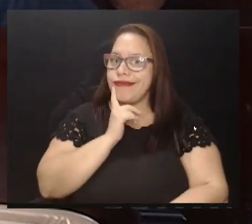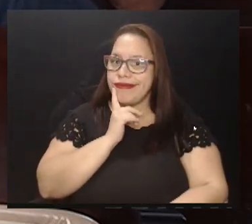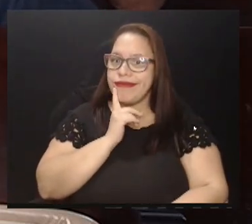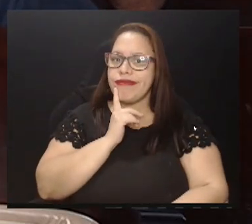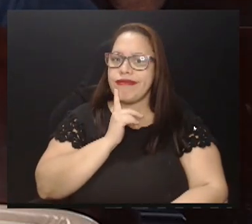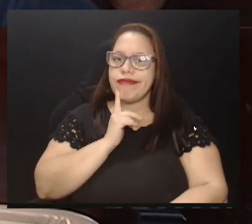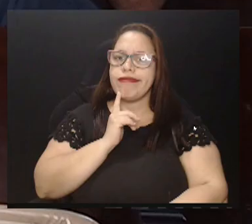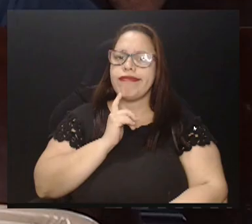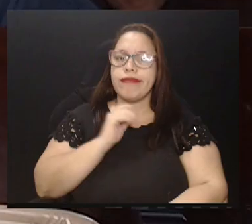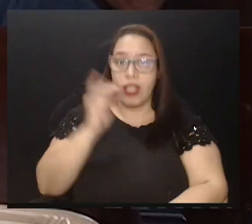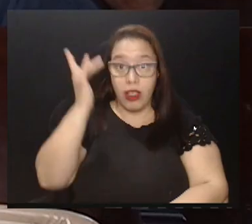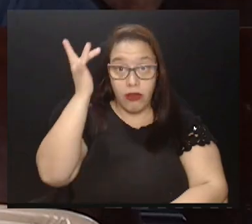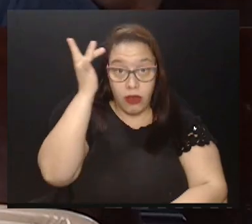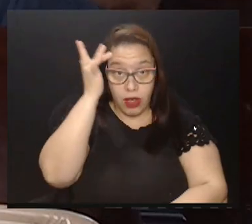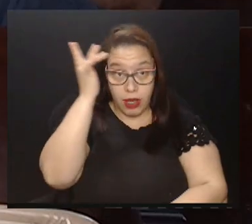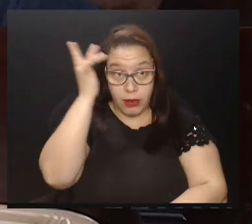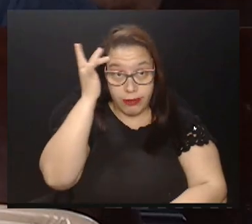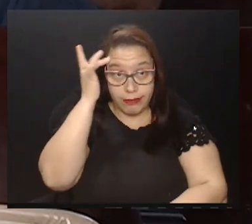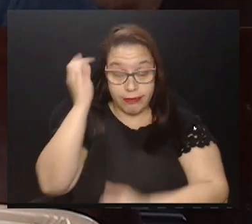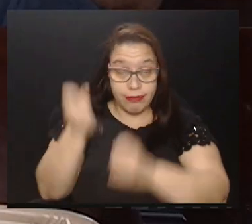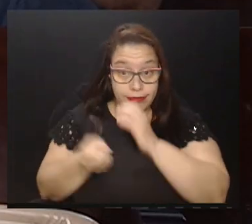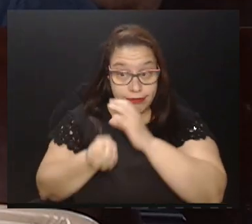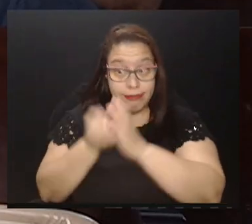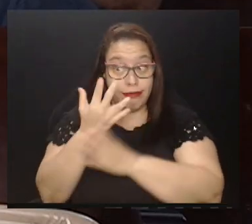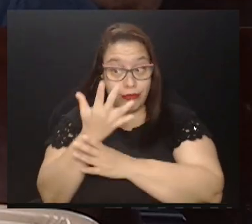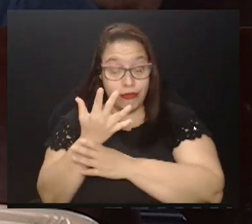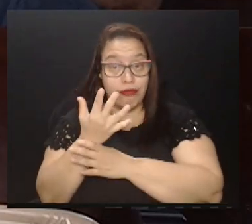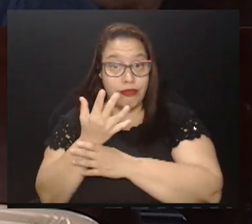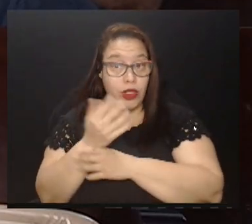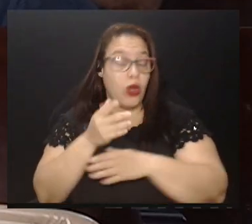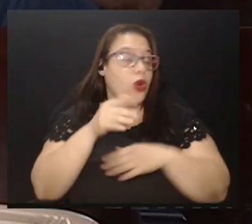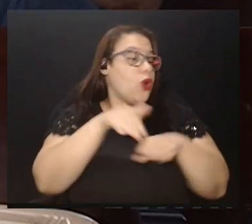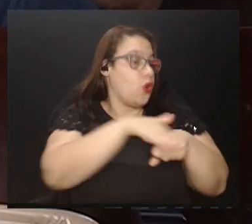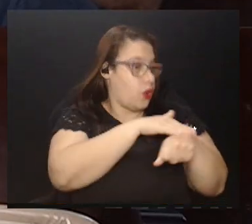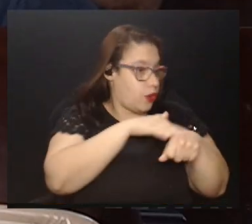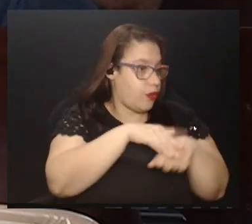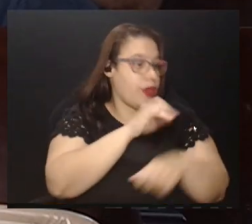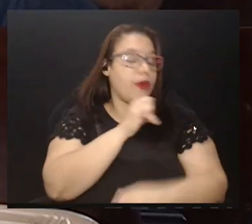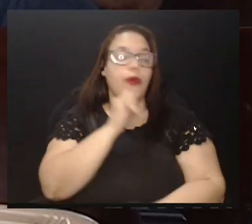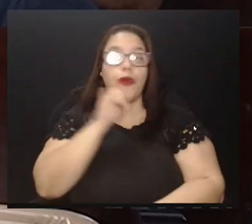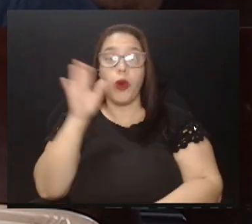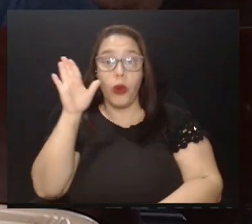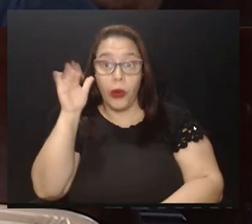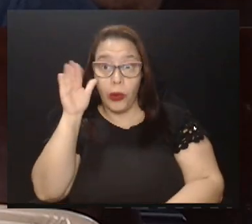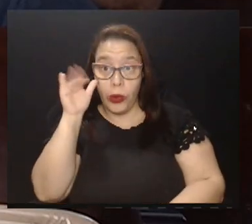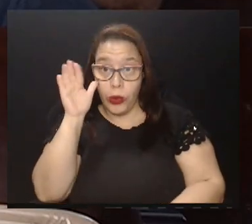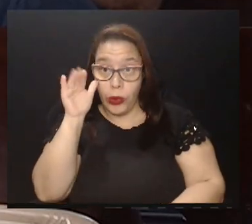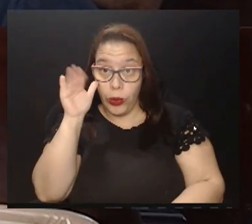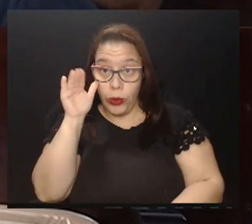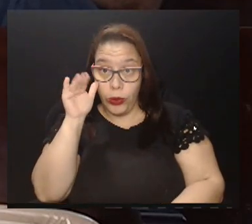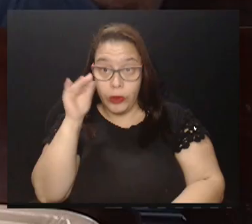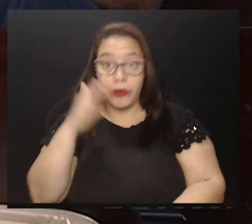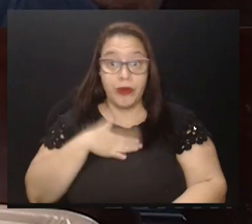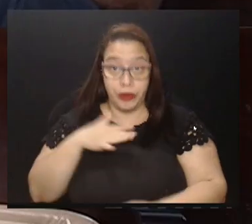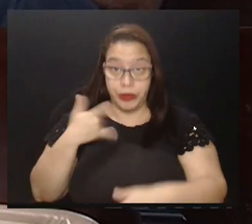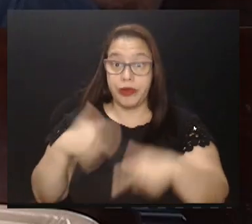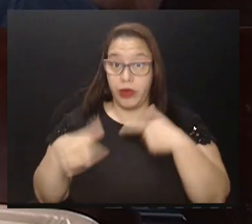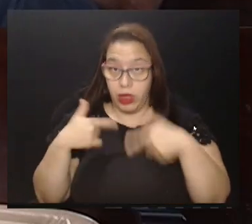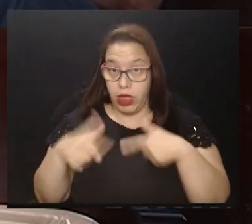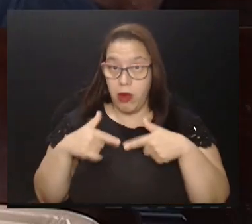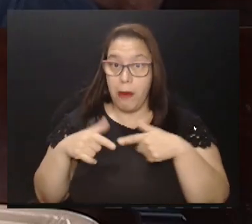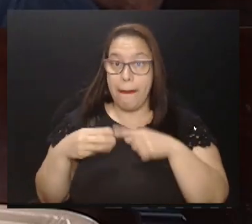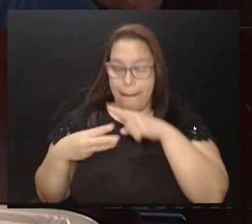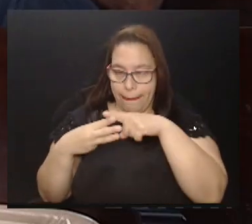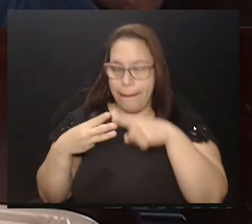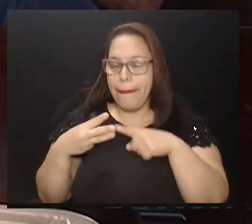aflora, né? Vou contar para você um caso, por exemplo, muito curioso que aconteceu comigo. Eu já trabalho nas três áreas,